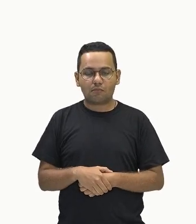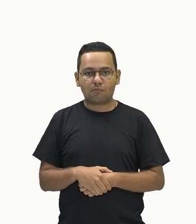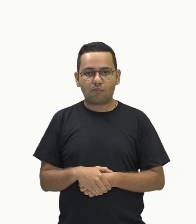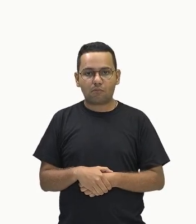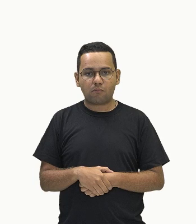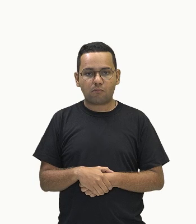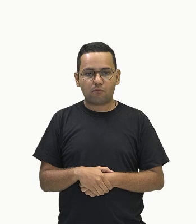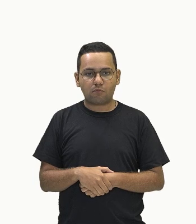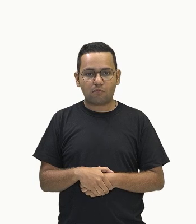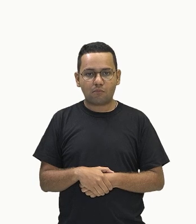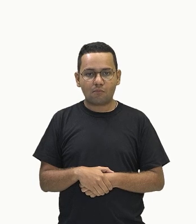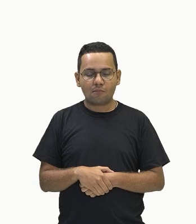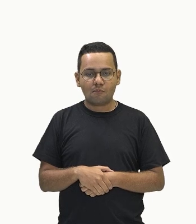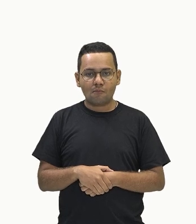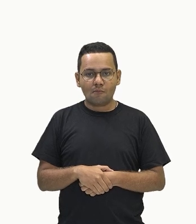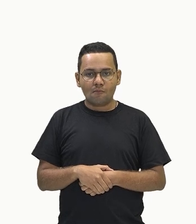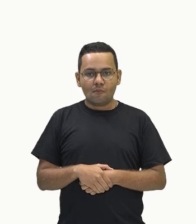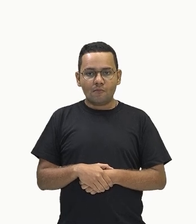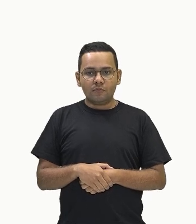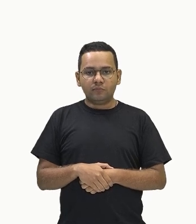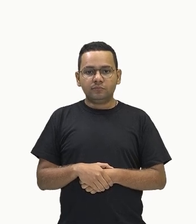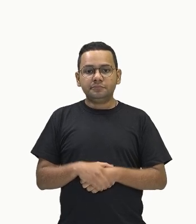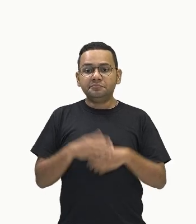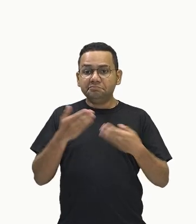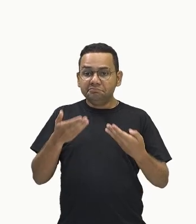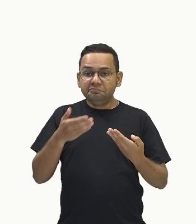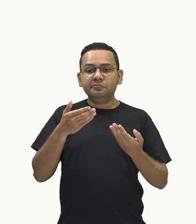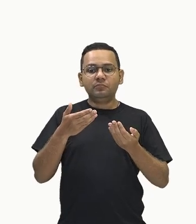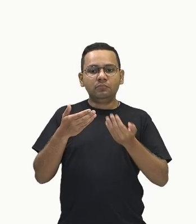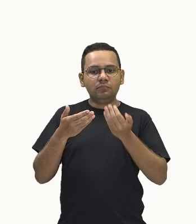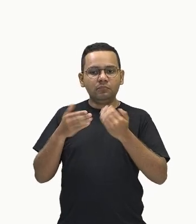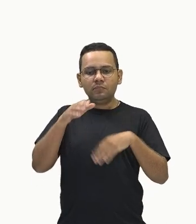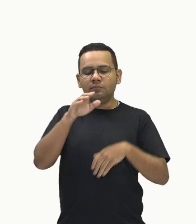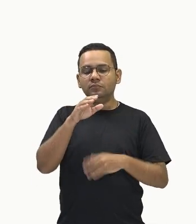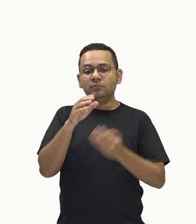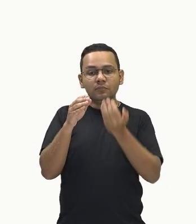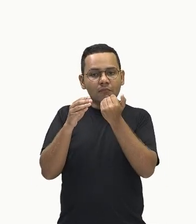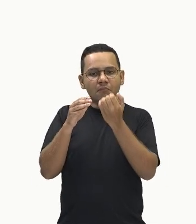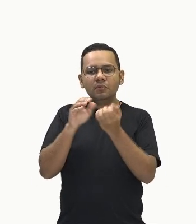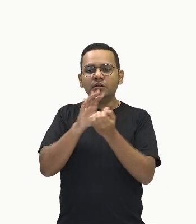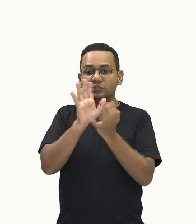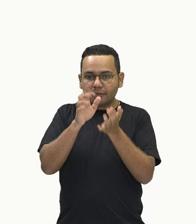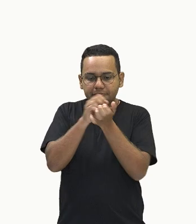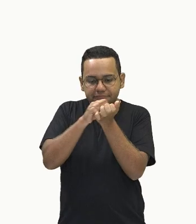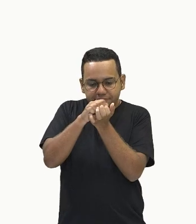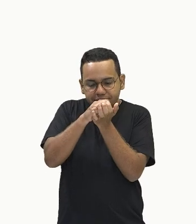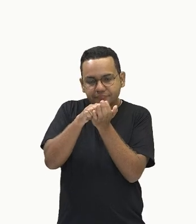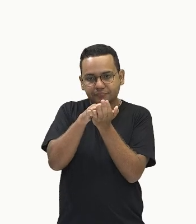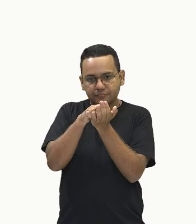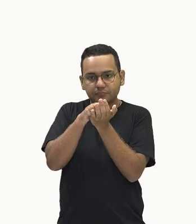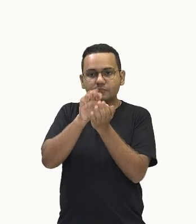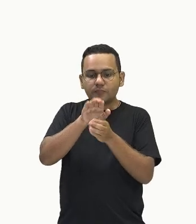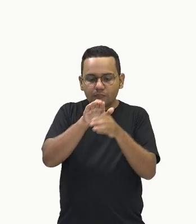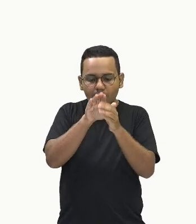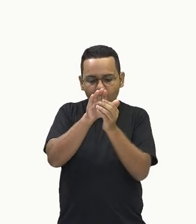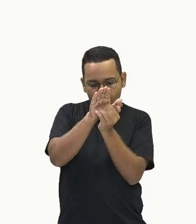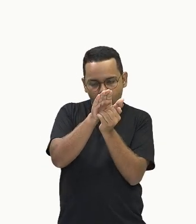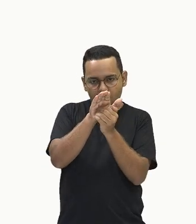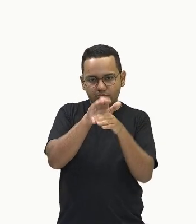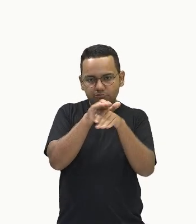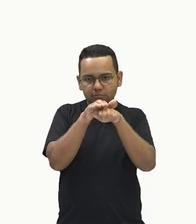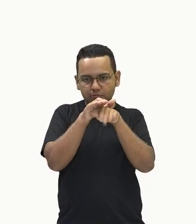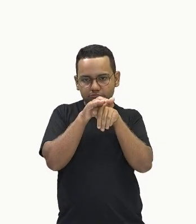A sua língua, ao empurrar o alimento, ele vai bloquear aqui a entrada da